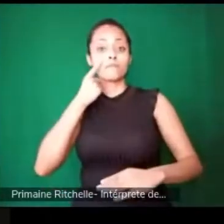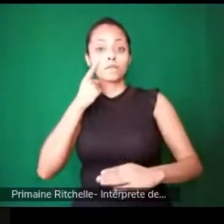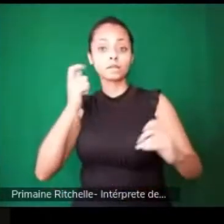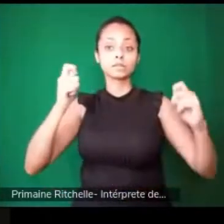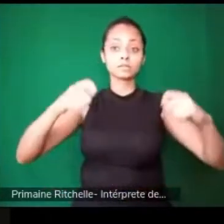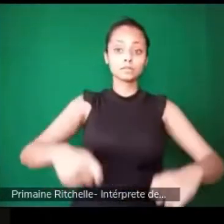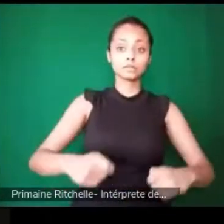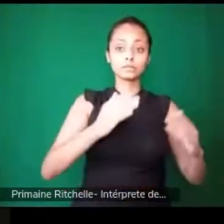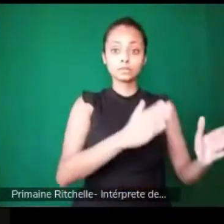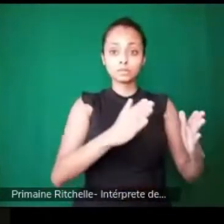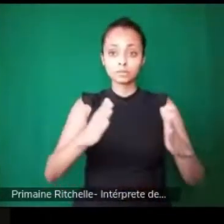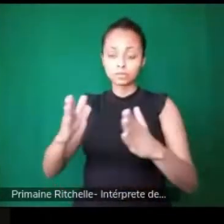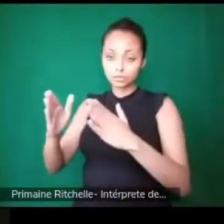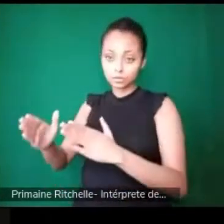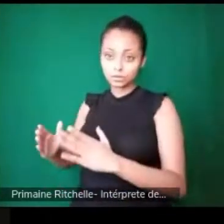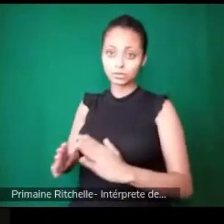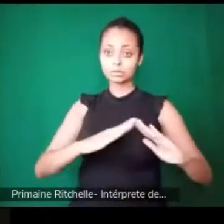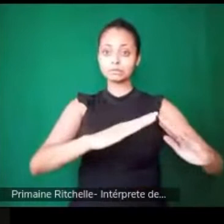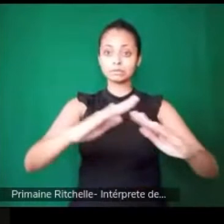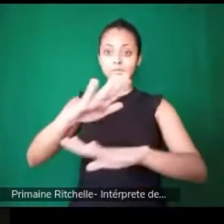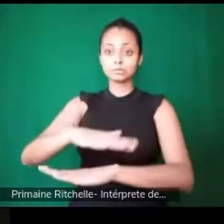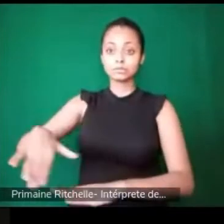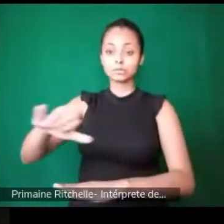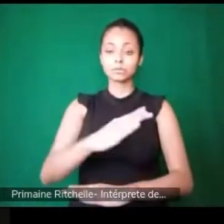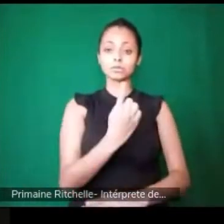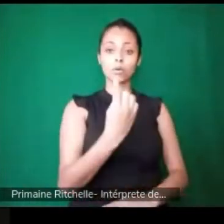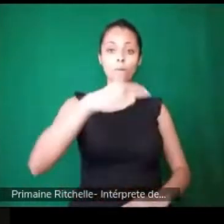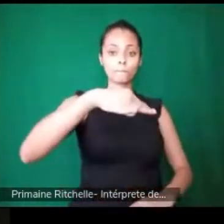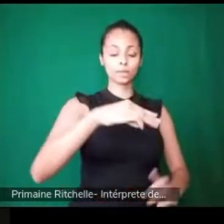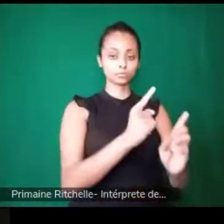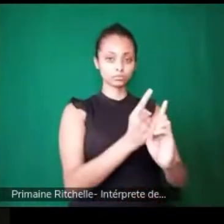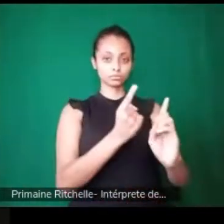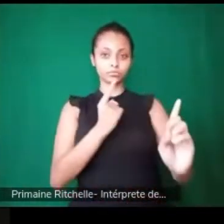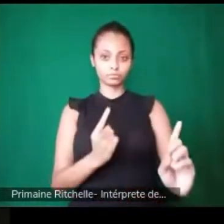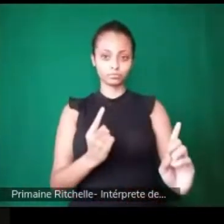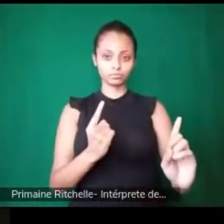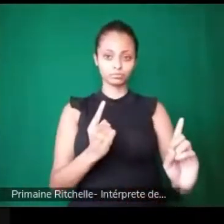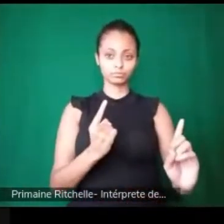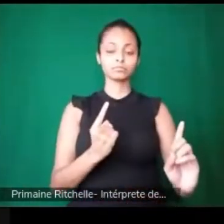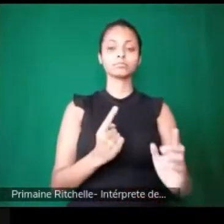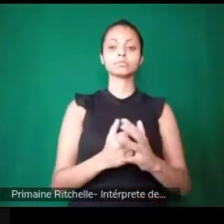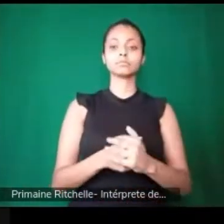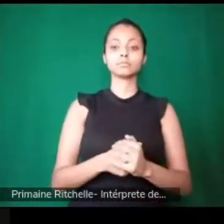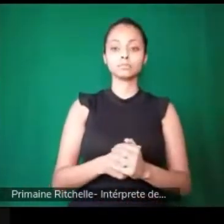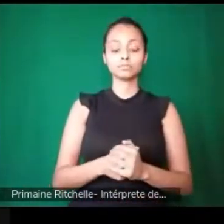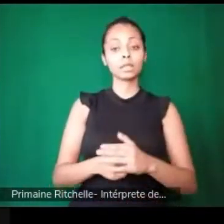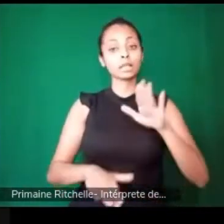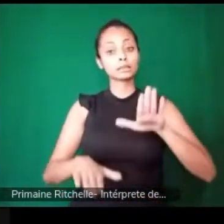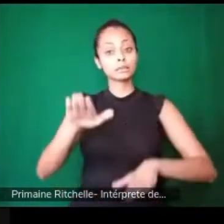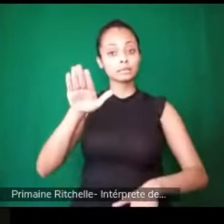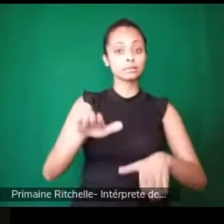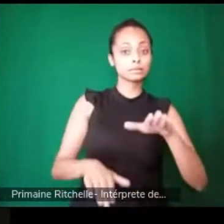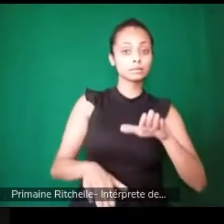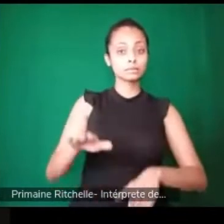imobiliário, considerando sempre esse distanciamento de 1 metro, né, perdão. Isso aí vai depender também da